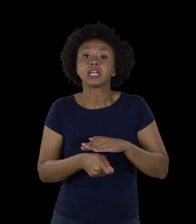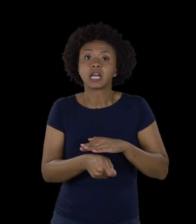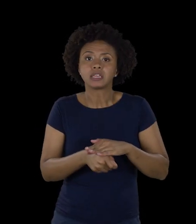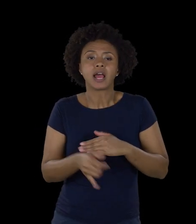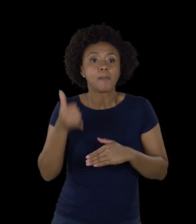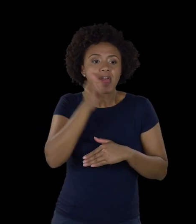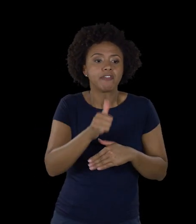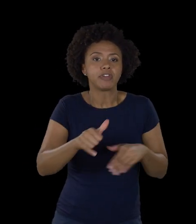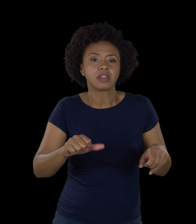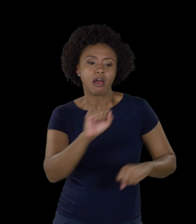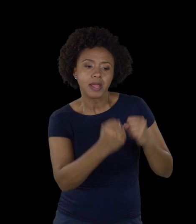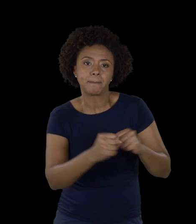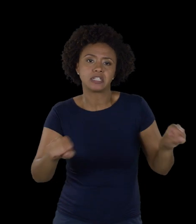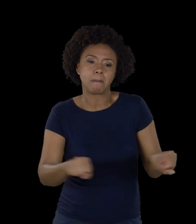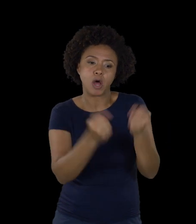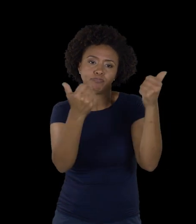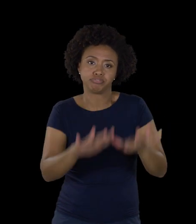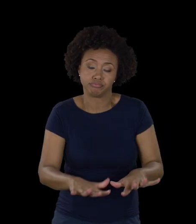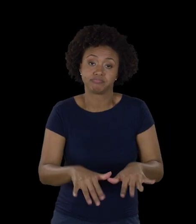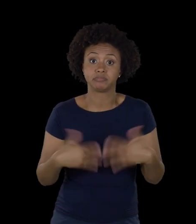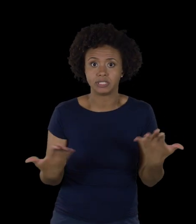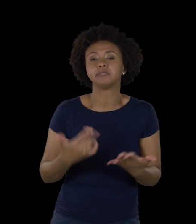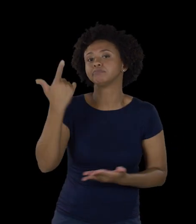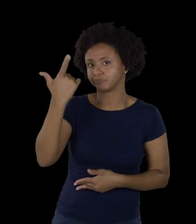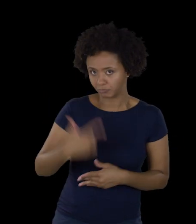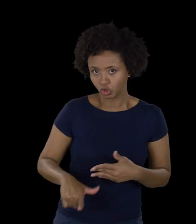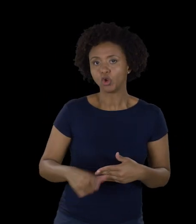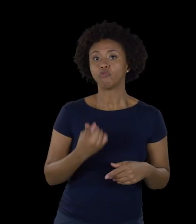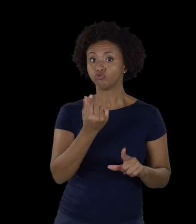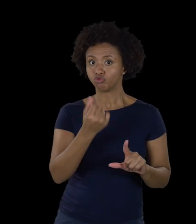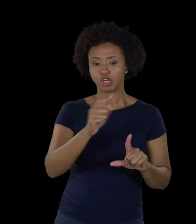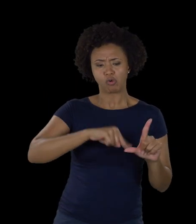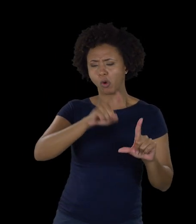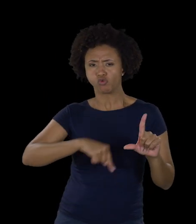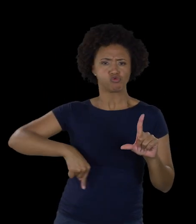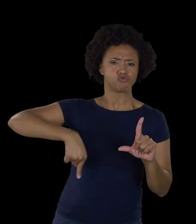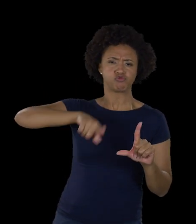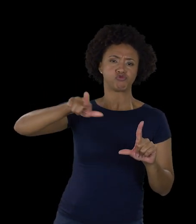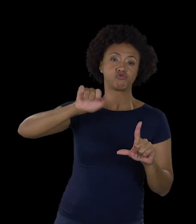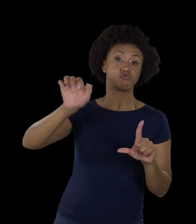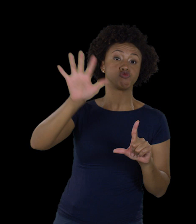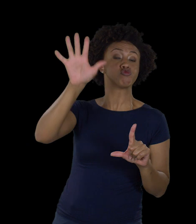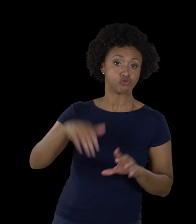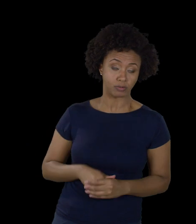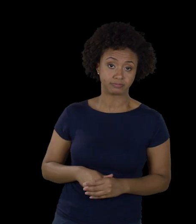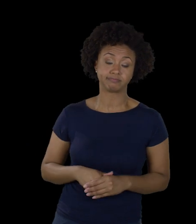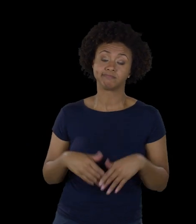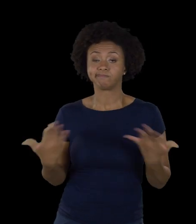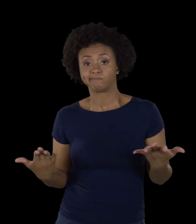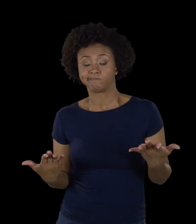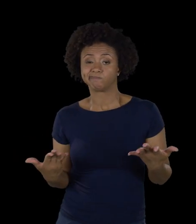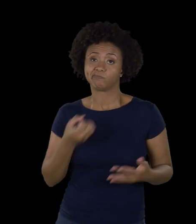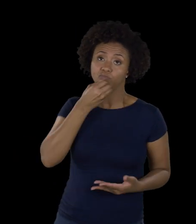desemprego e a inflação voltaram a assustar mesmo grandes potências. Para o bem e para o mal,